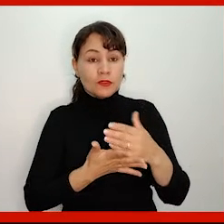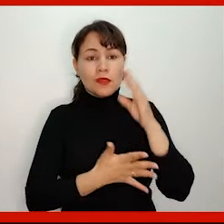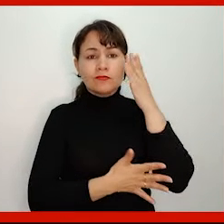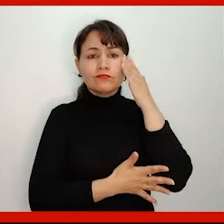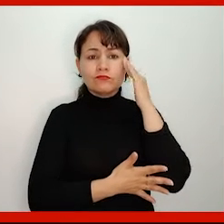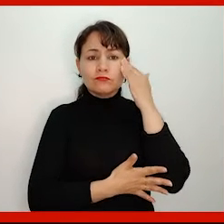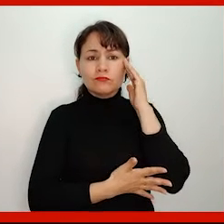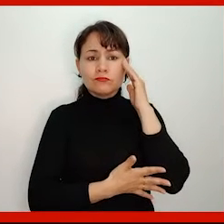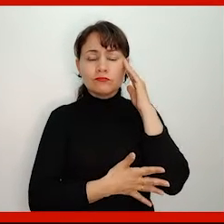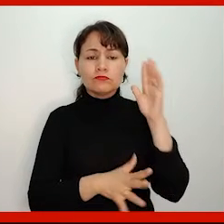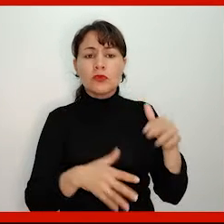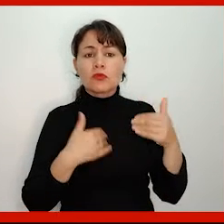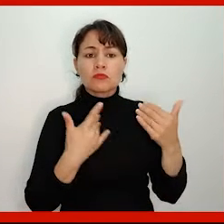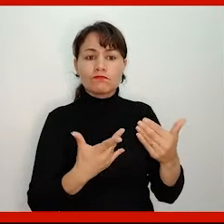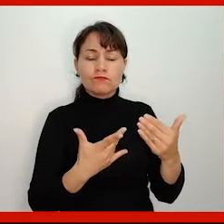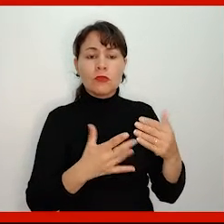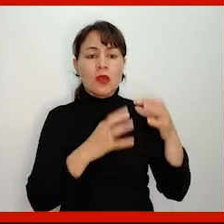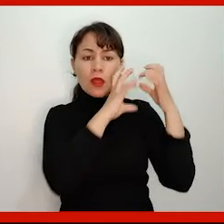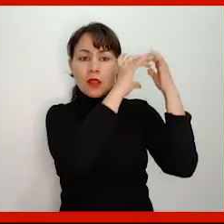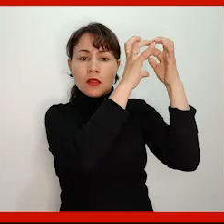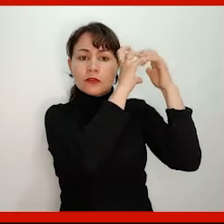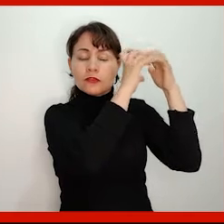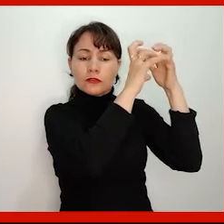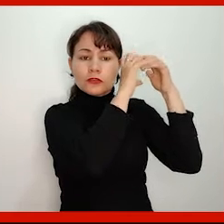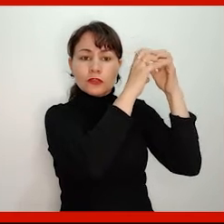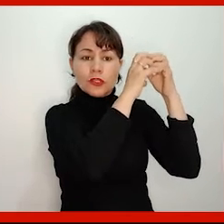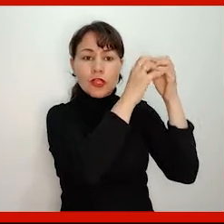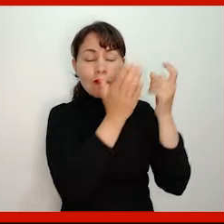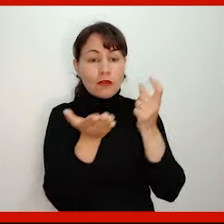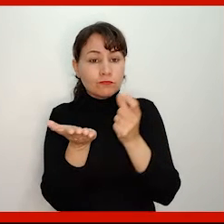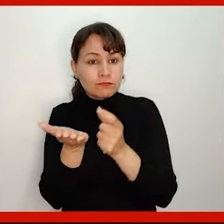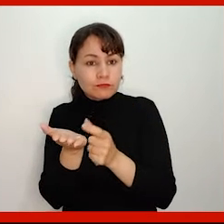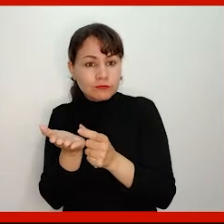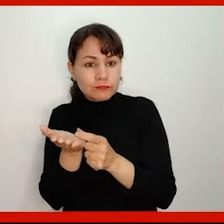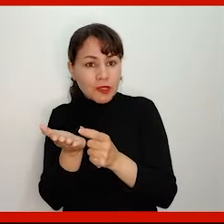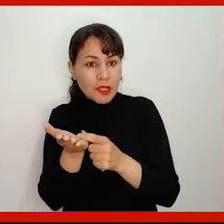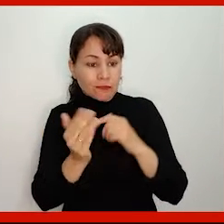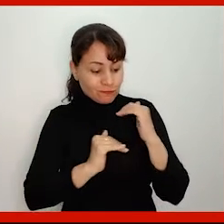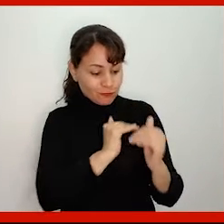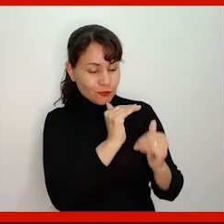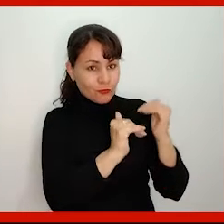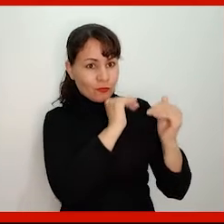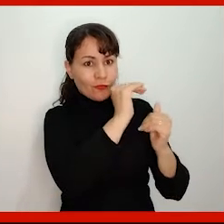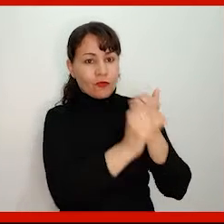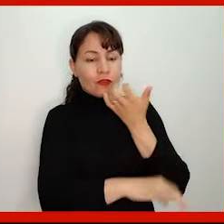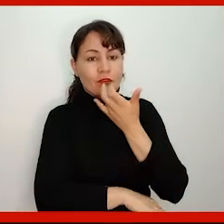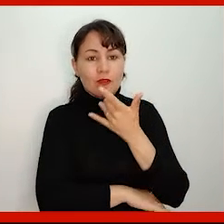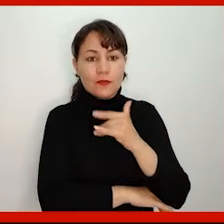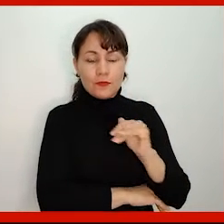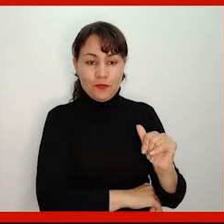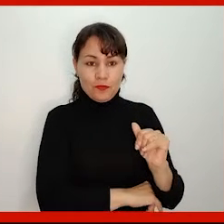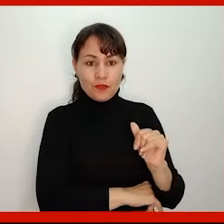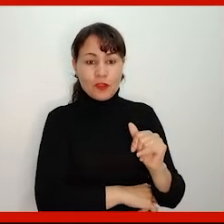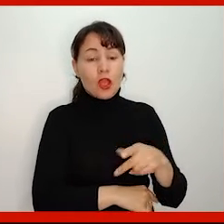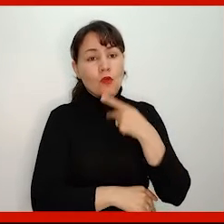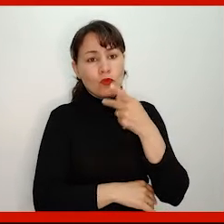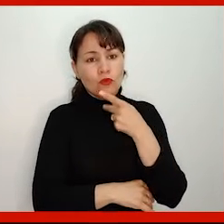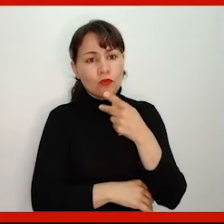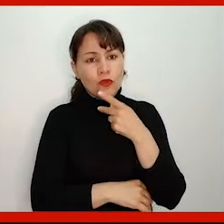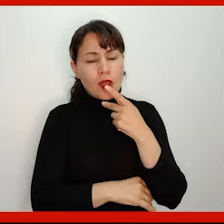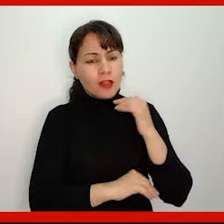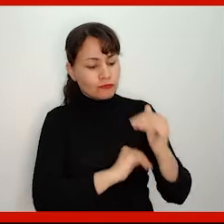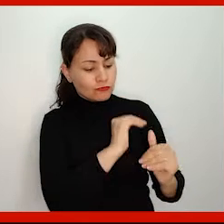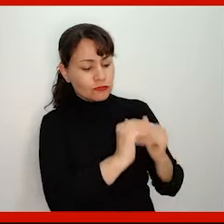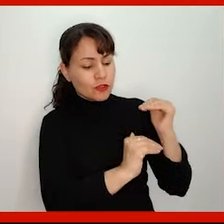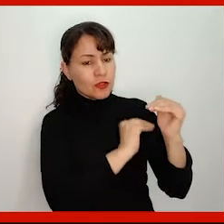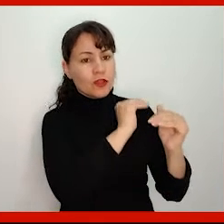Então, vamos começar a entender as neurociências que fazem parte do desenvolvimento infantil. Então,